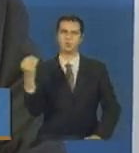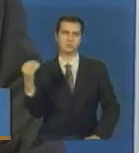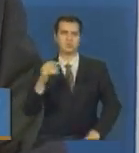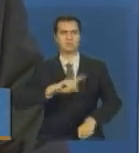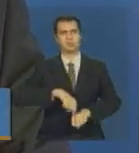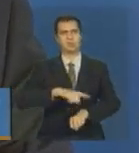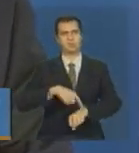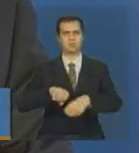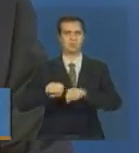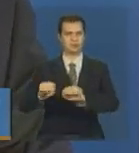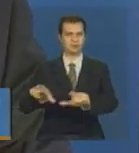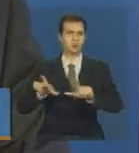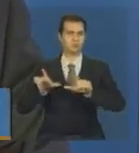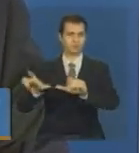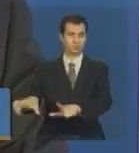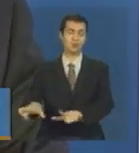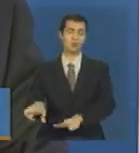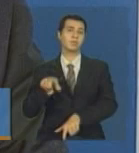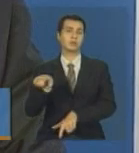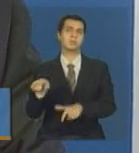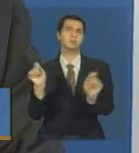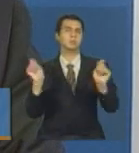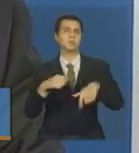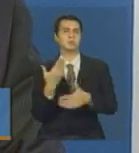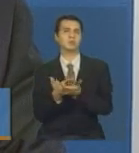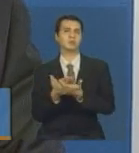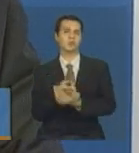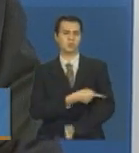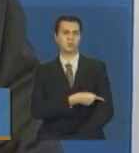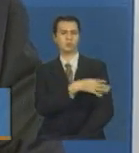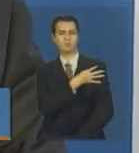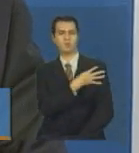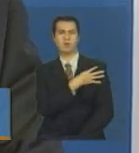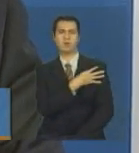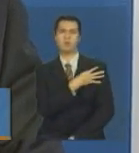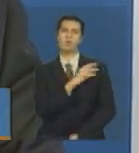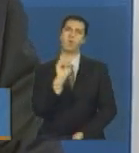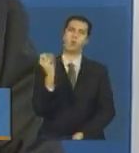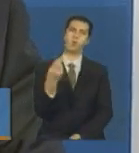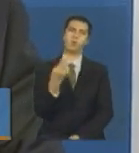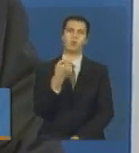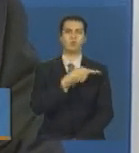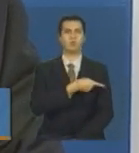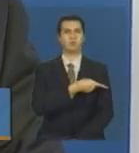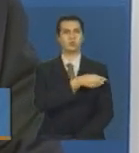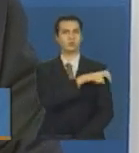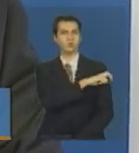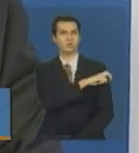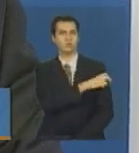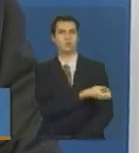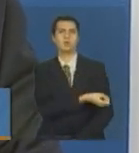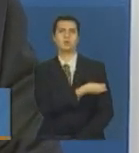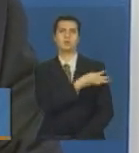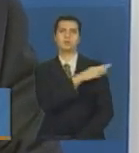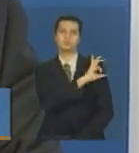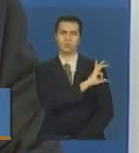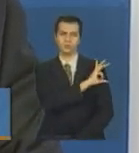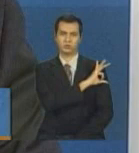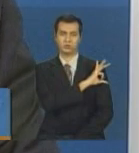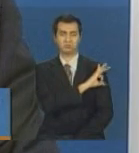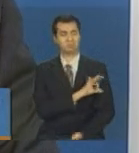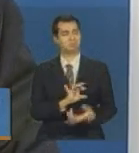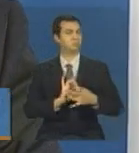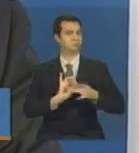disse, ou exigem pouca escolaridade, de primeira a quarta série ou de quinta a nona série. Por que isso? Porque o nosso público, esse público mais excluído,